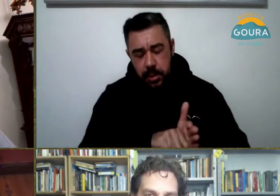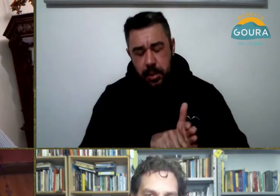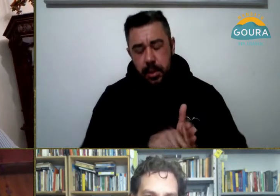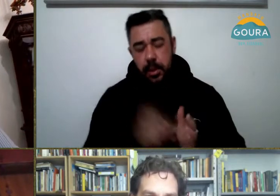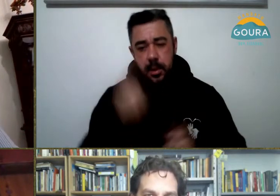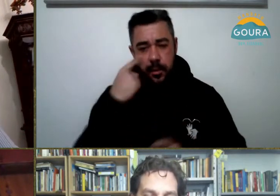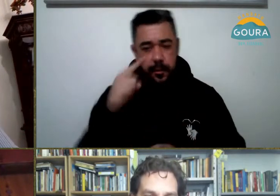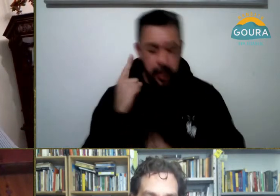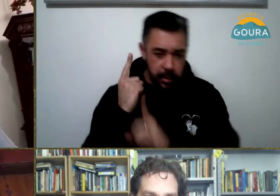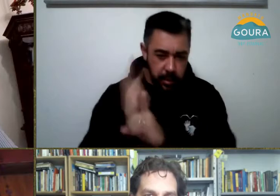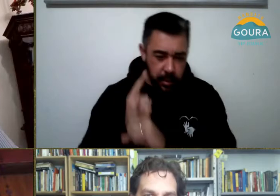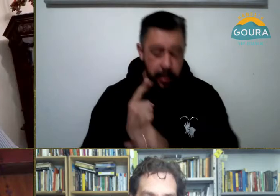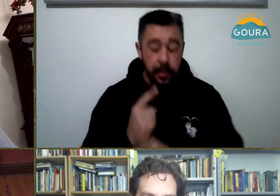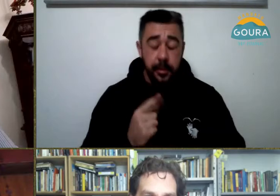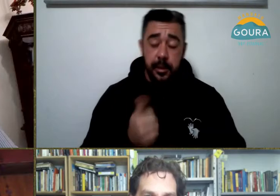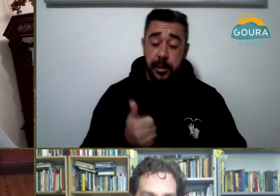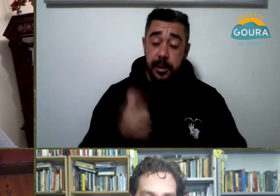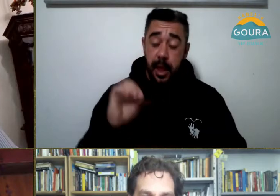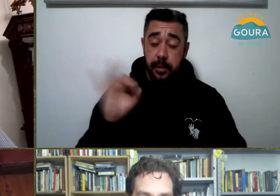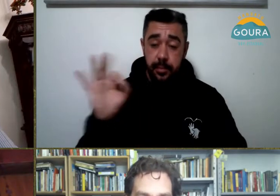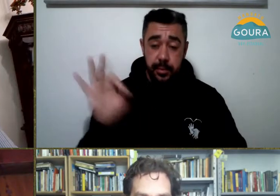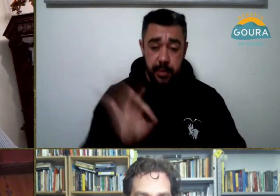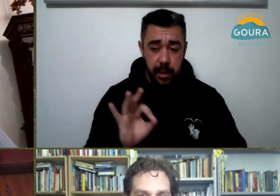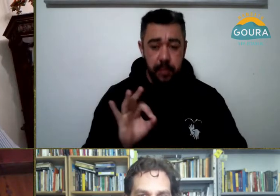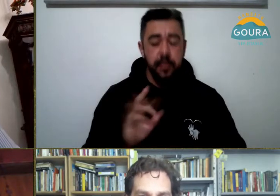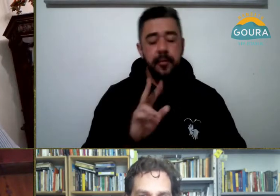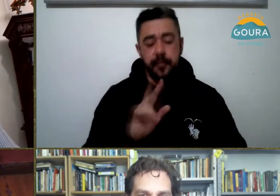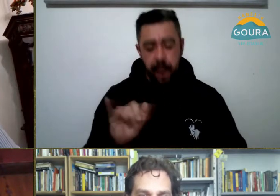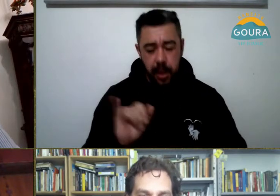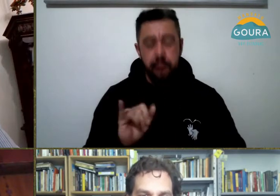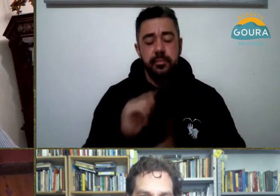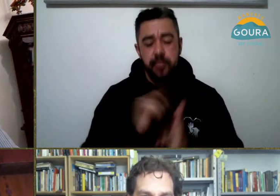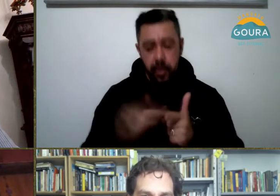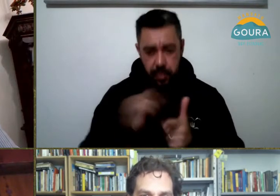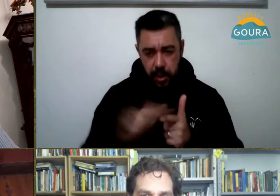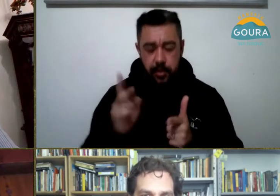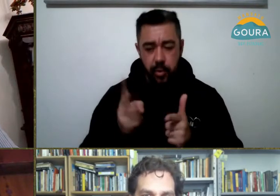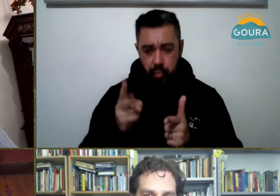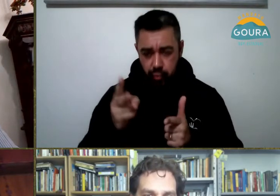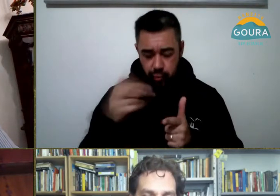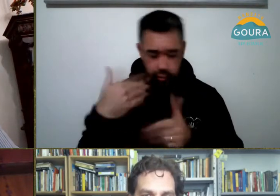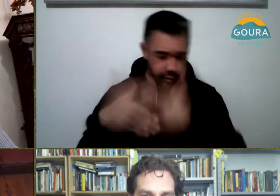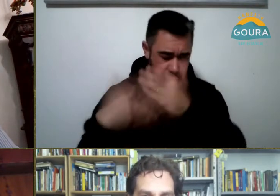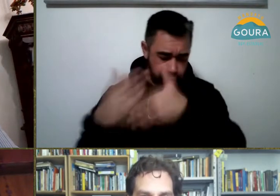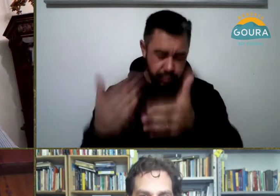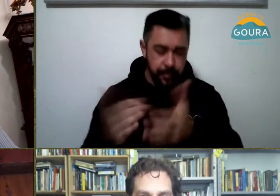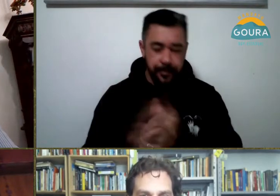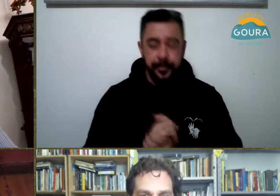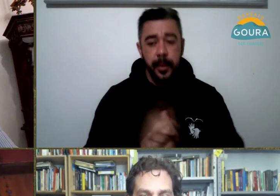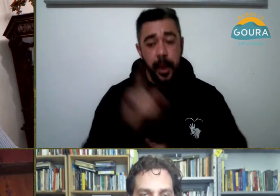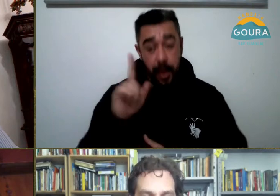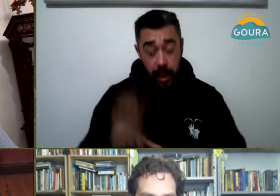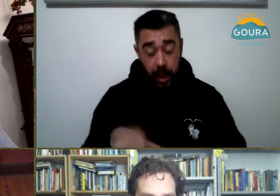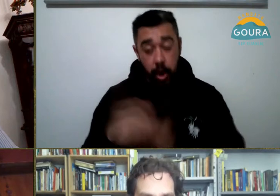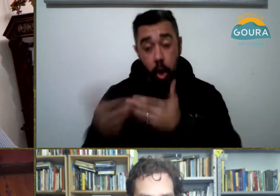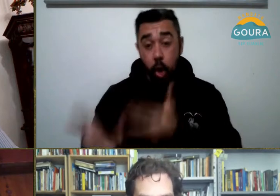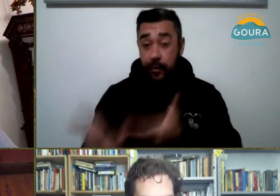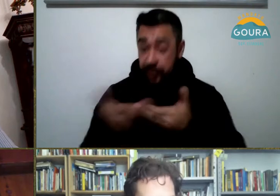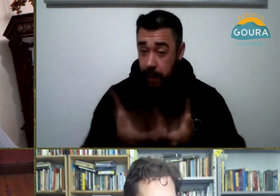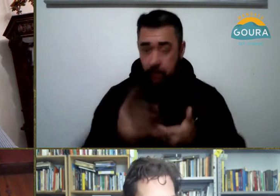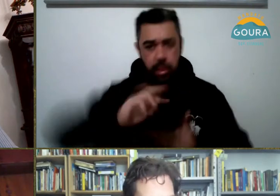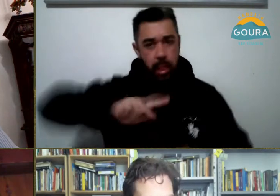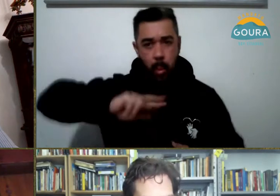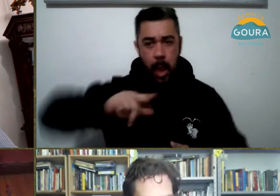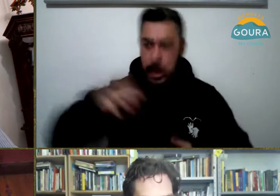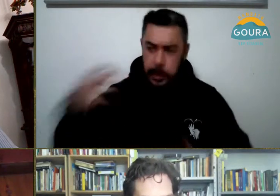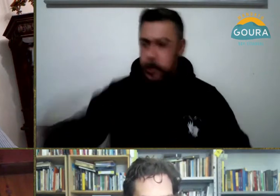diagnóstico. 10% serão consumidores problemáticos, que são convidados, não forçados, mas convidados